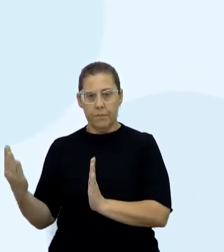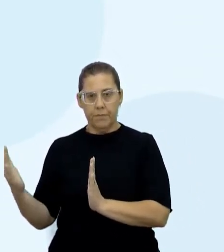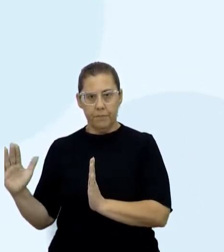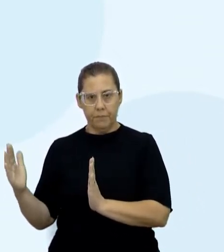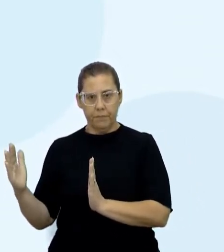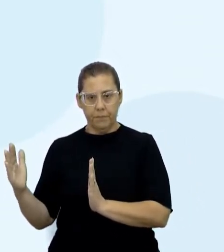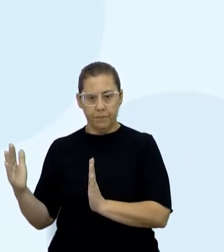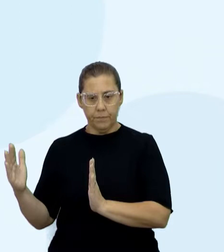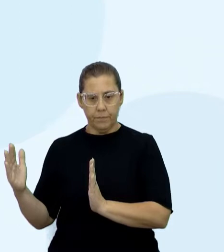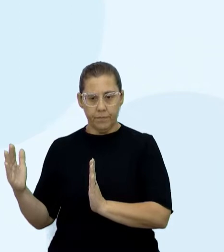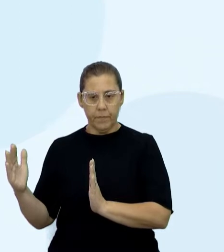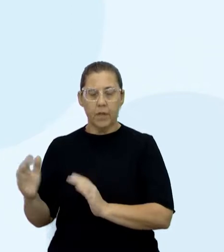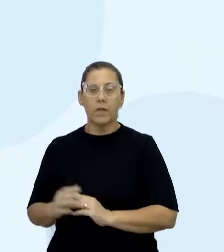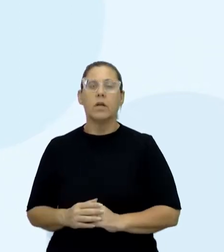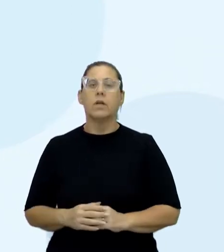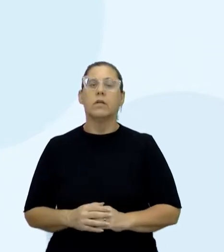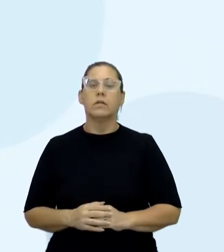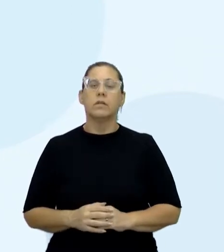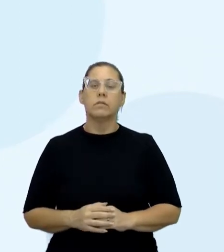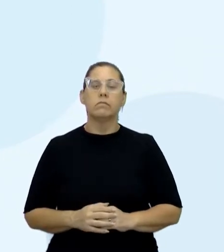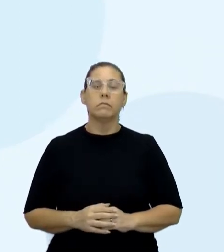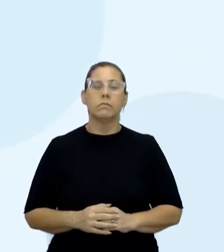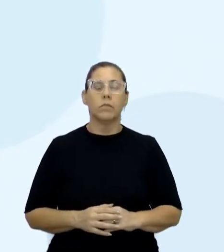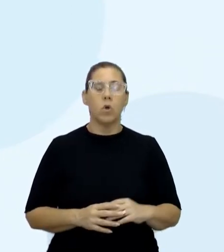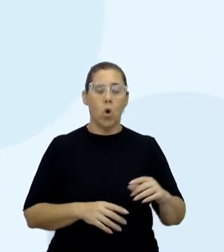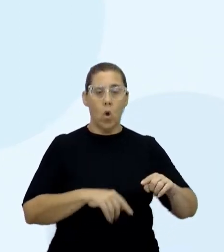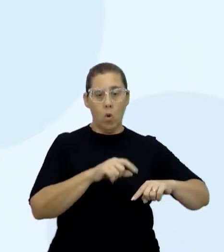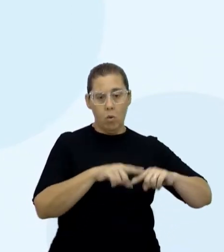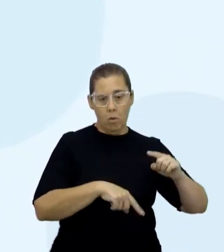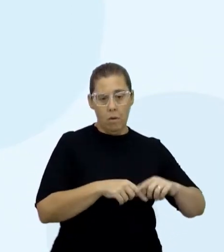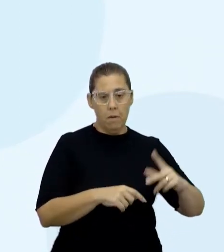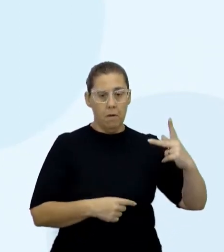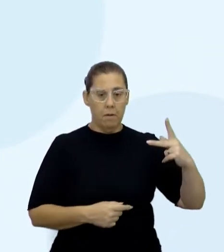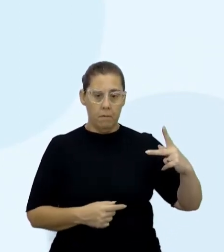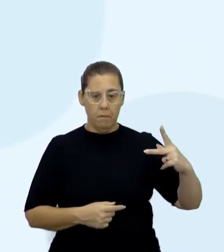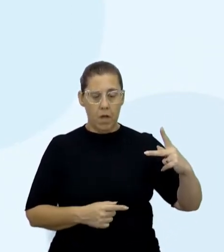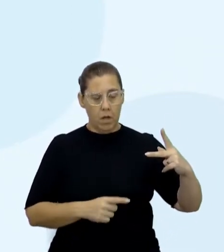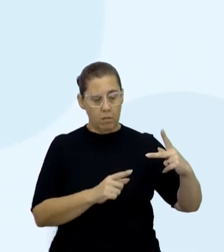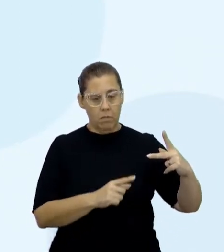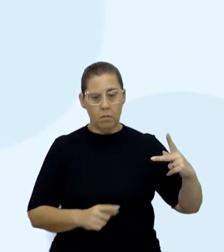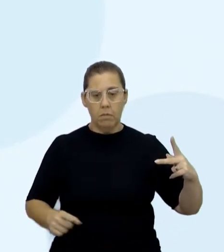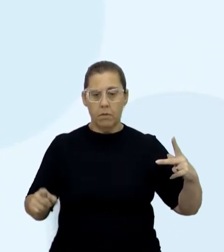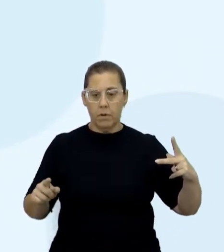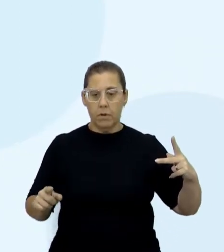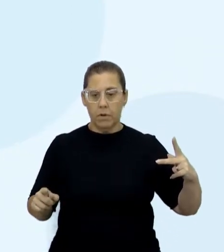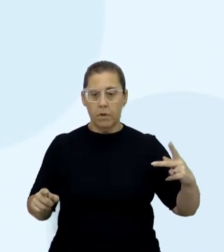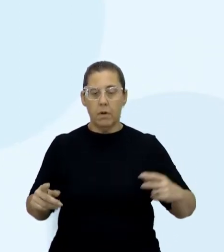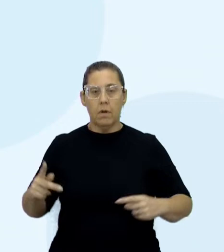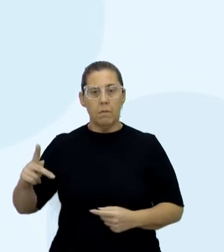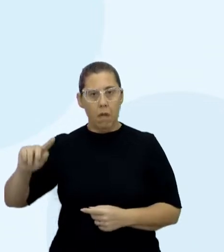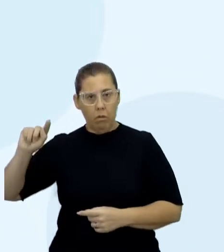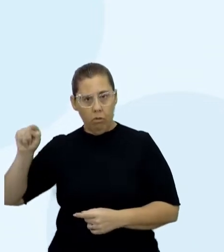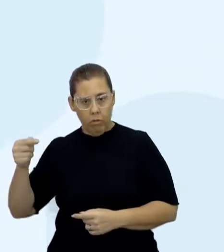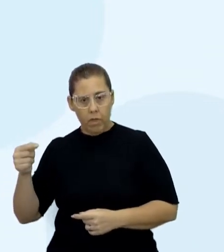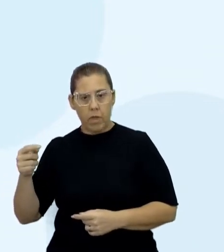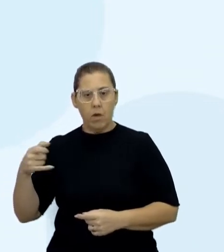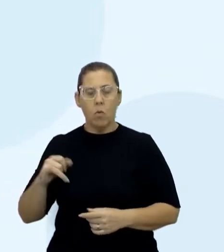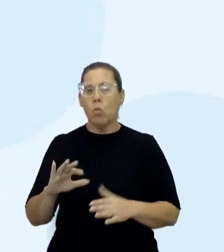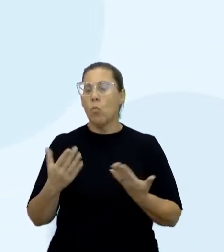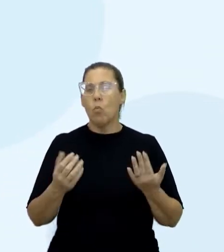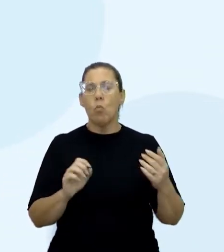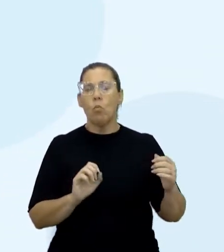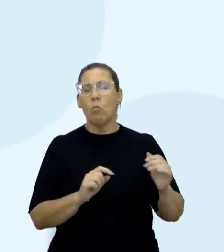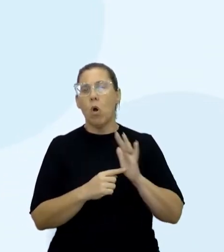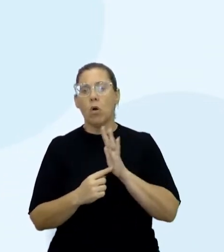imagem ao espelho. A distância do objeto eu chamo P e a da imagem eu chamo P'. Qualquer raio que incidir